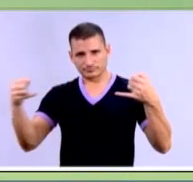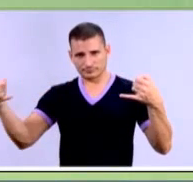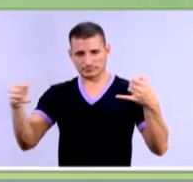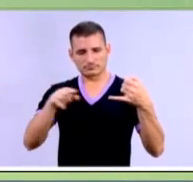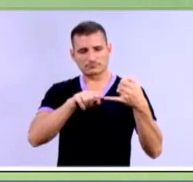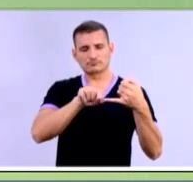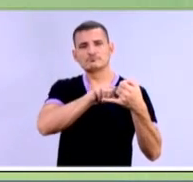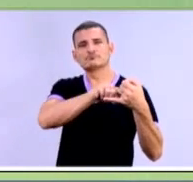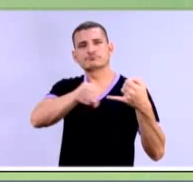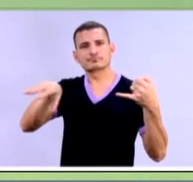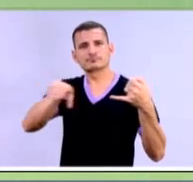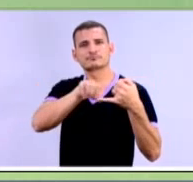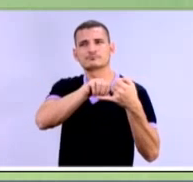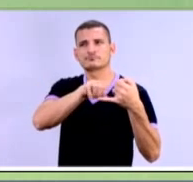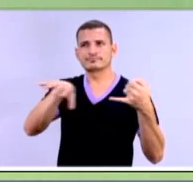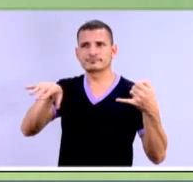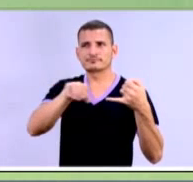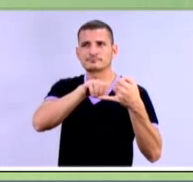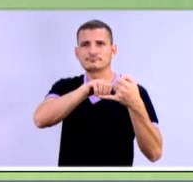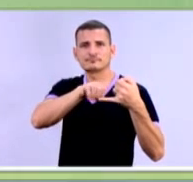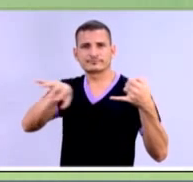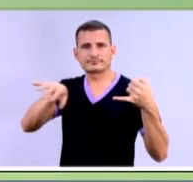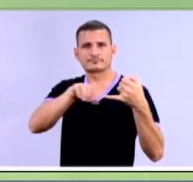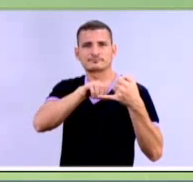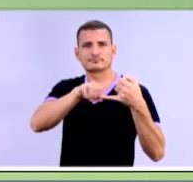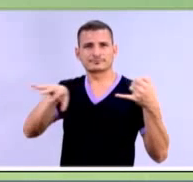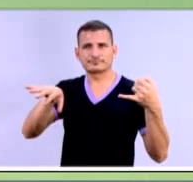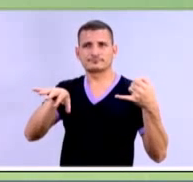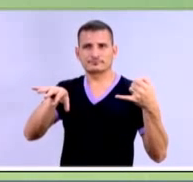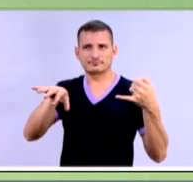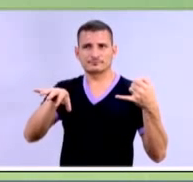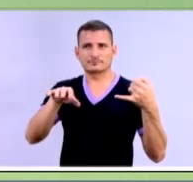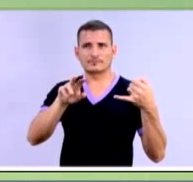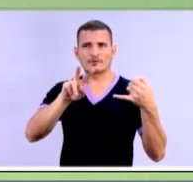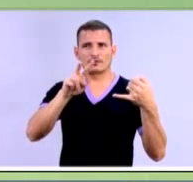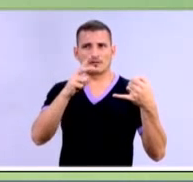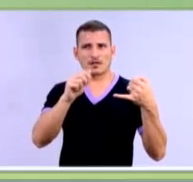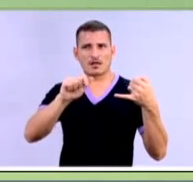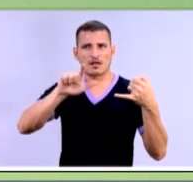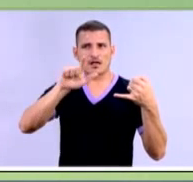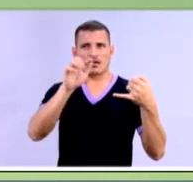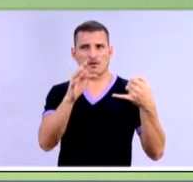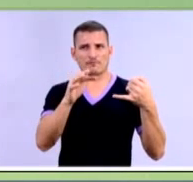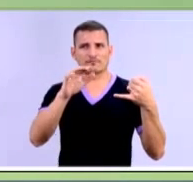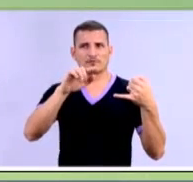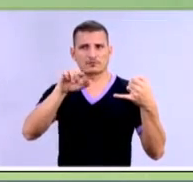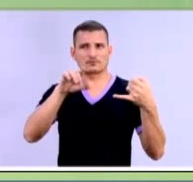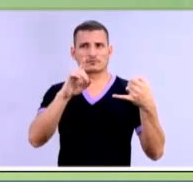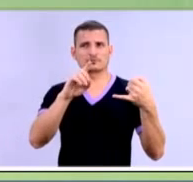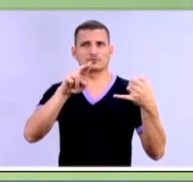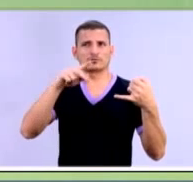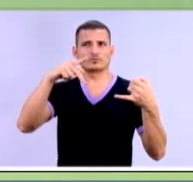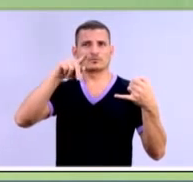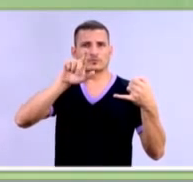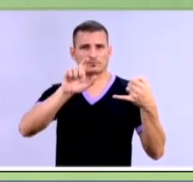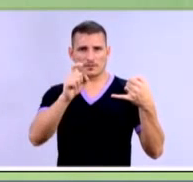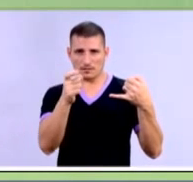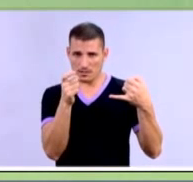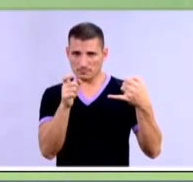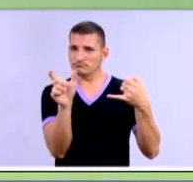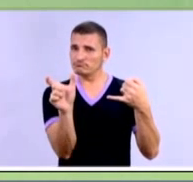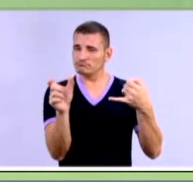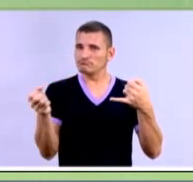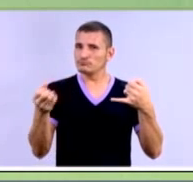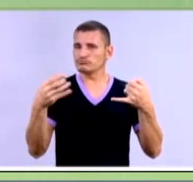Único sentido por vez, né? Ou seja, ele era half duplex. Talvez seja até um termo novo para